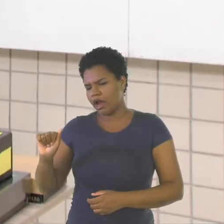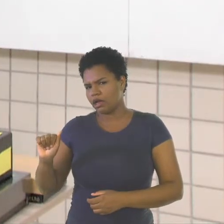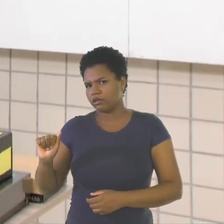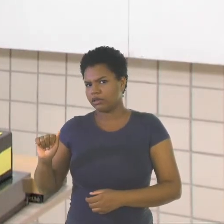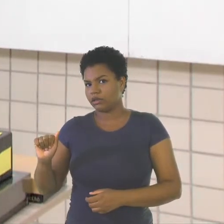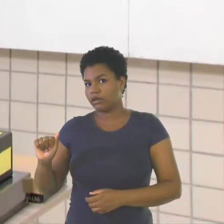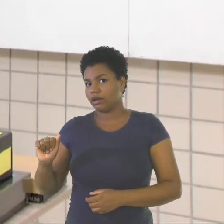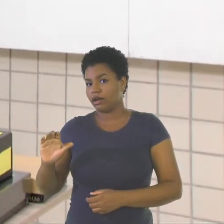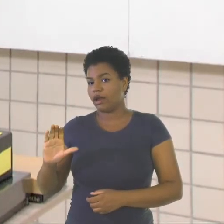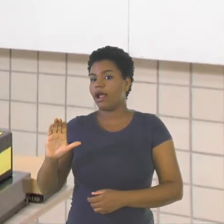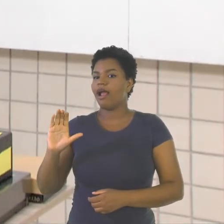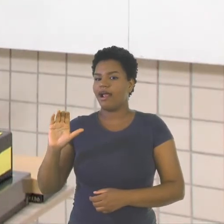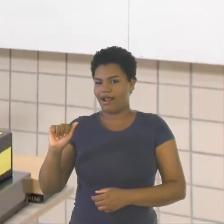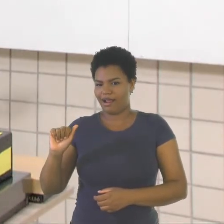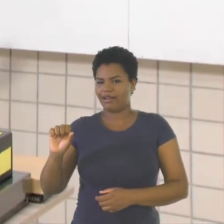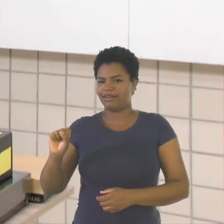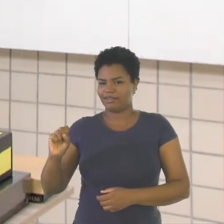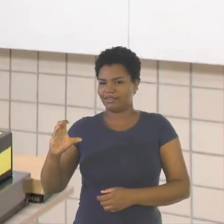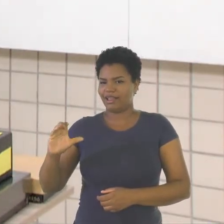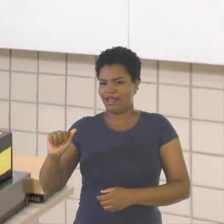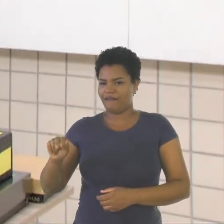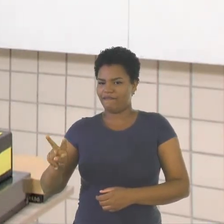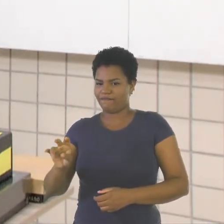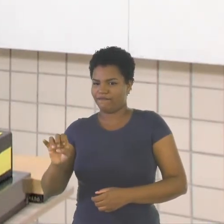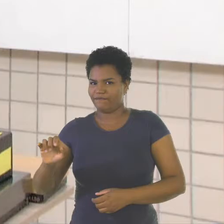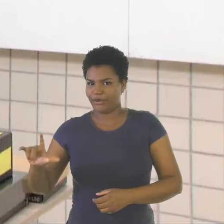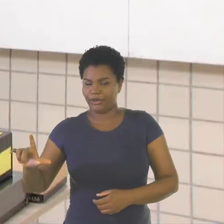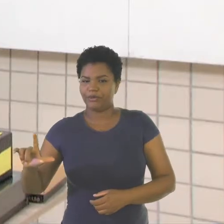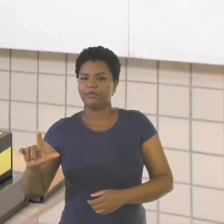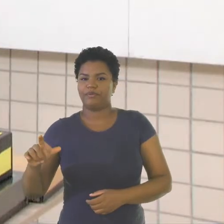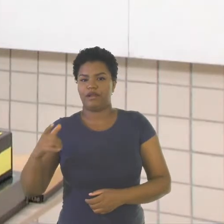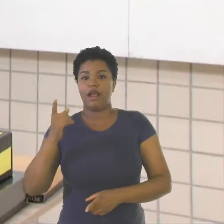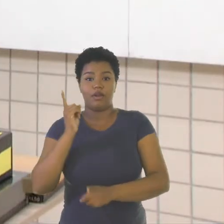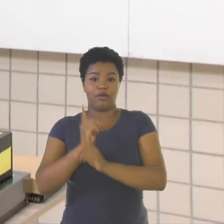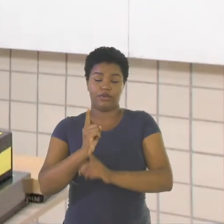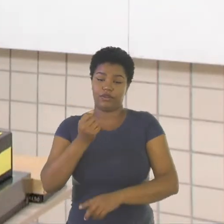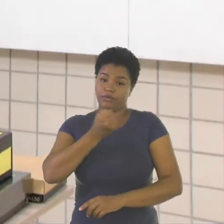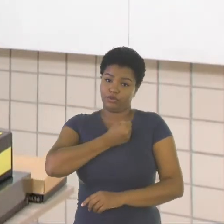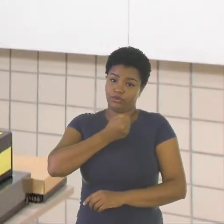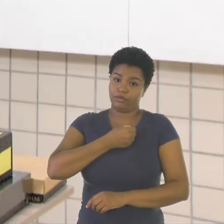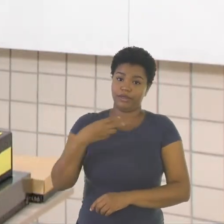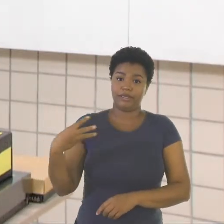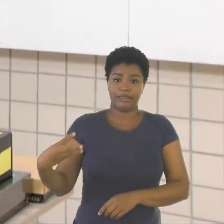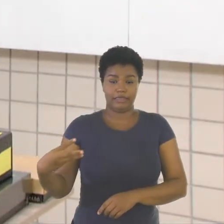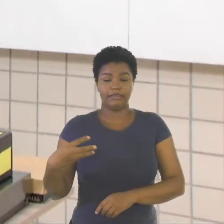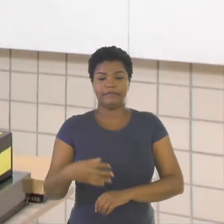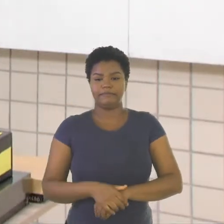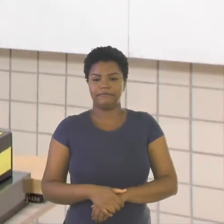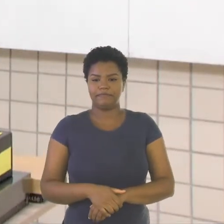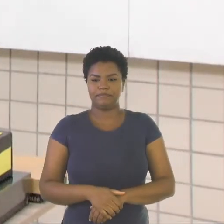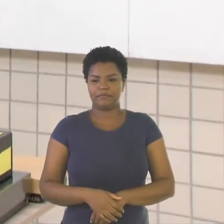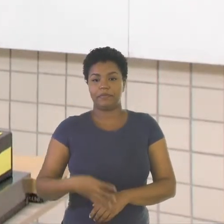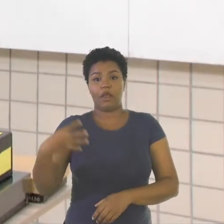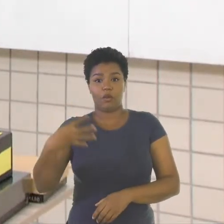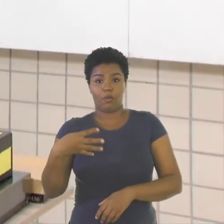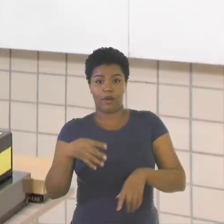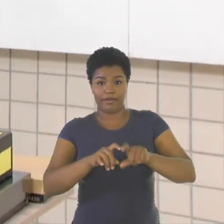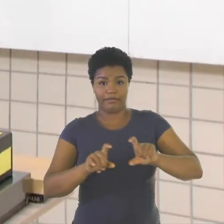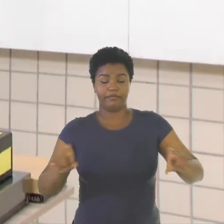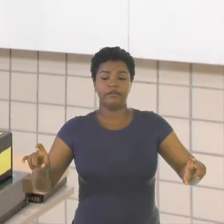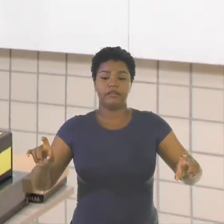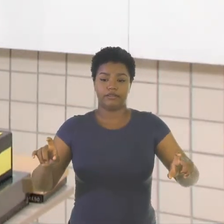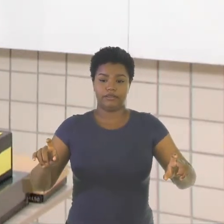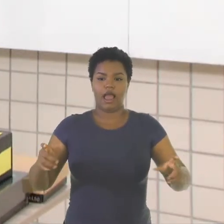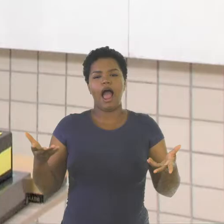Daniel, cascavel. Achamos o número 3. Olha a nossa quarta frase. Até agora